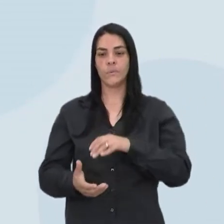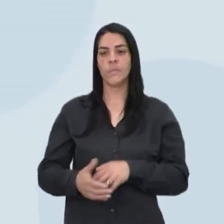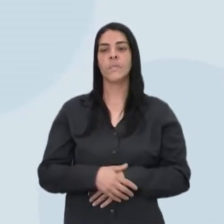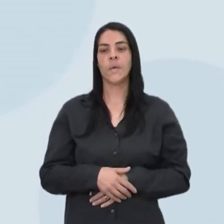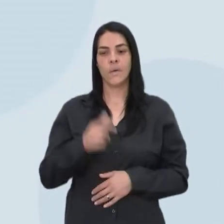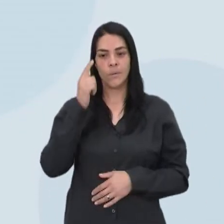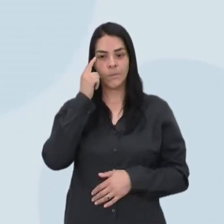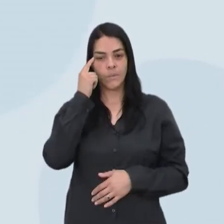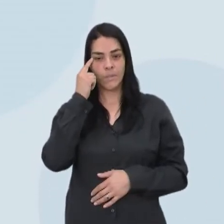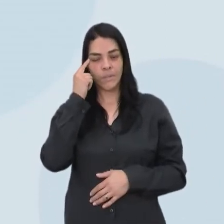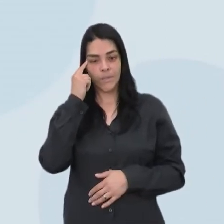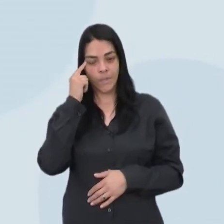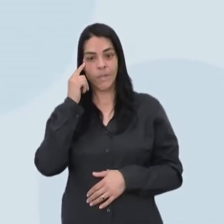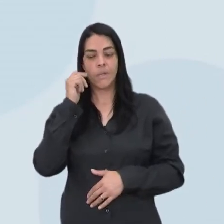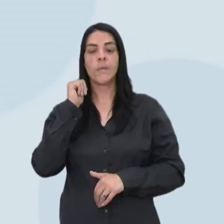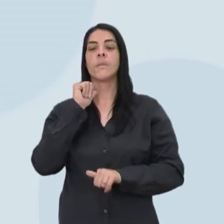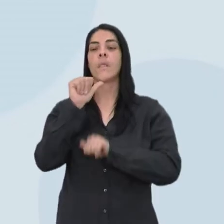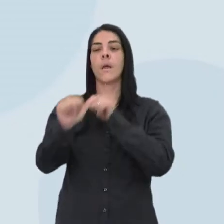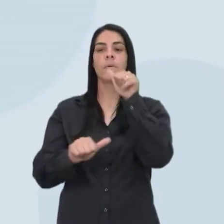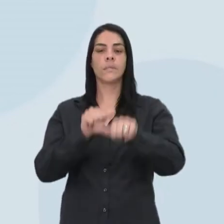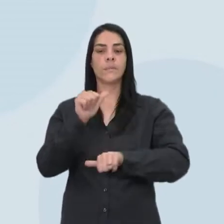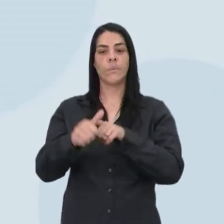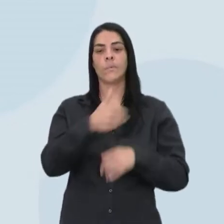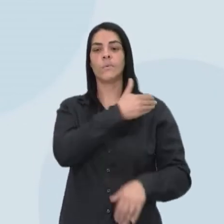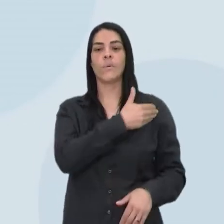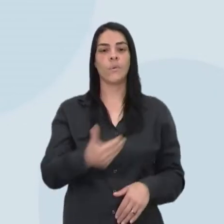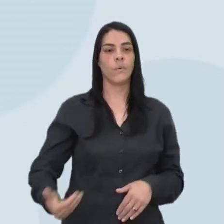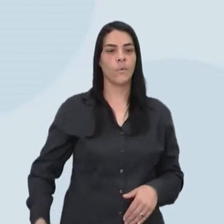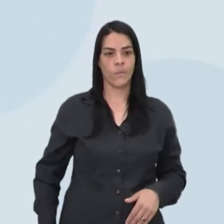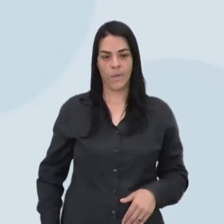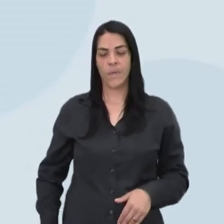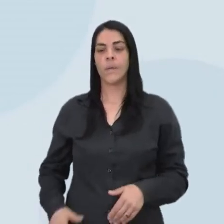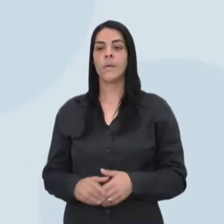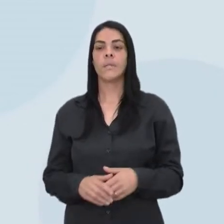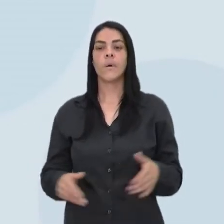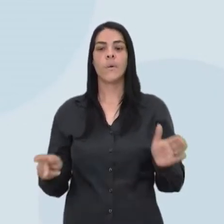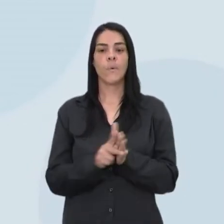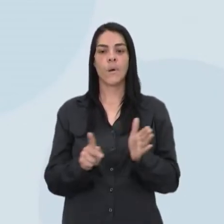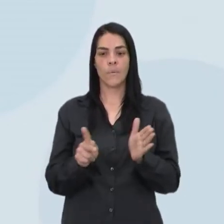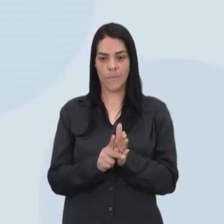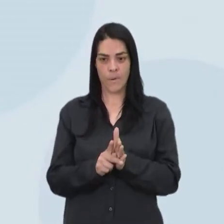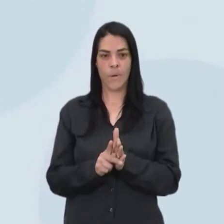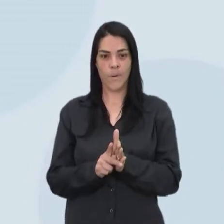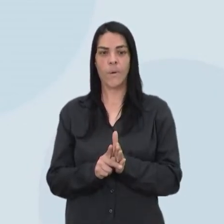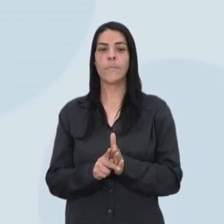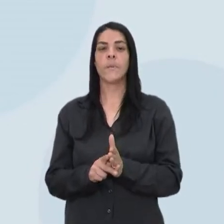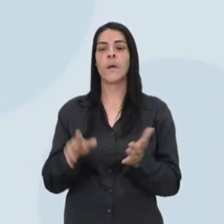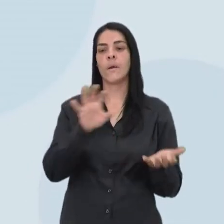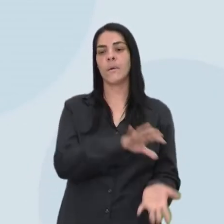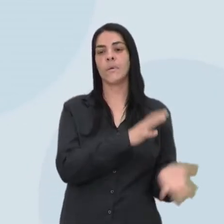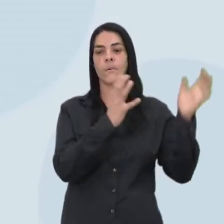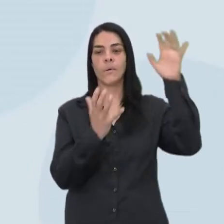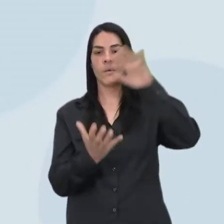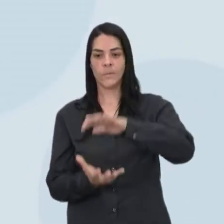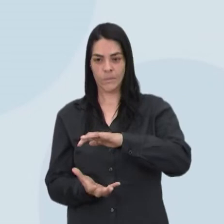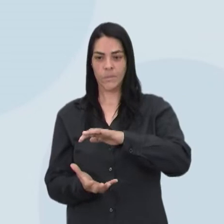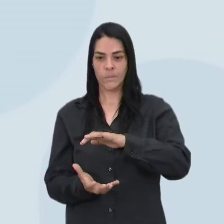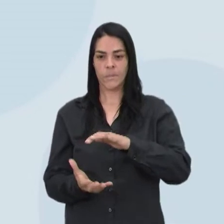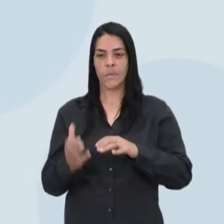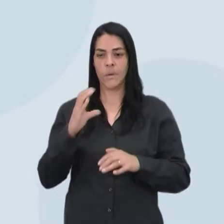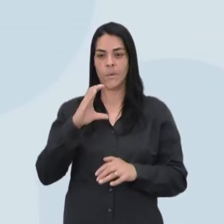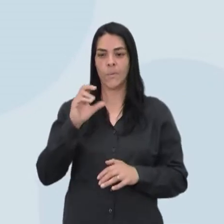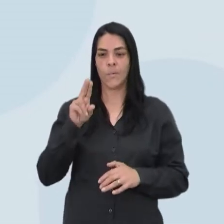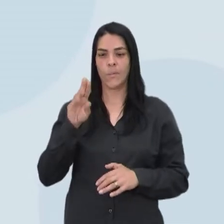e acabou instituindo um governo comunista, ou a própria Revolução Cubana, que também fez isso em Cuba, né, tirou o Fulgêncio